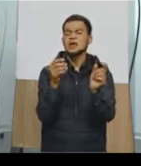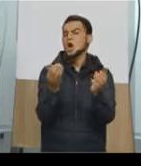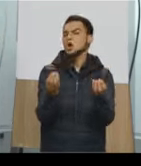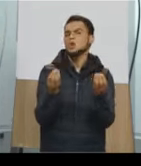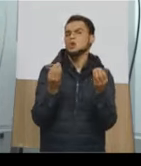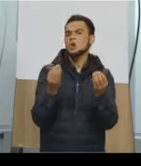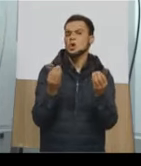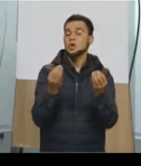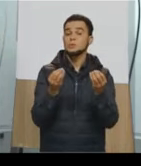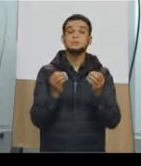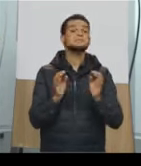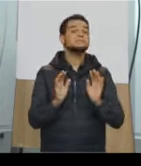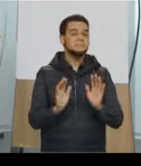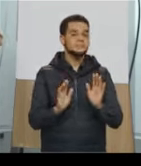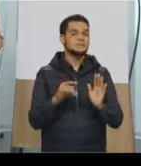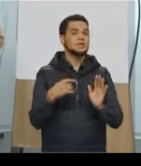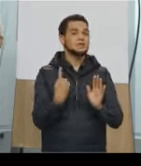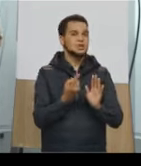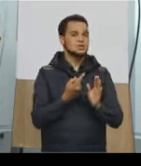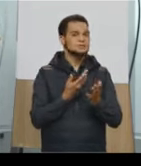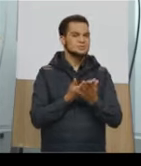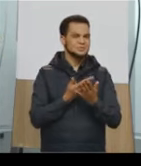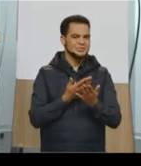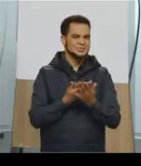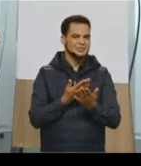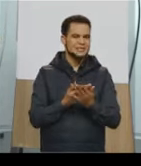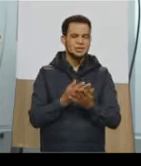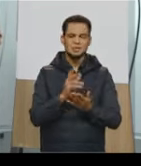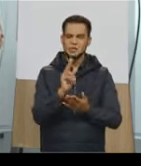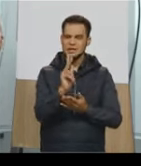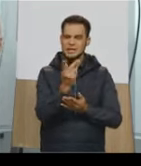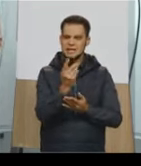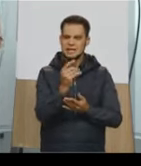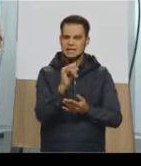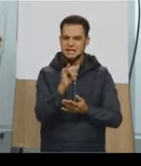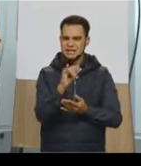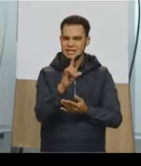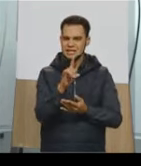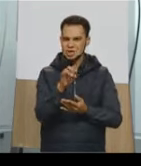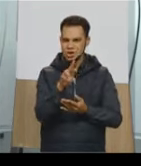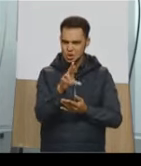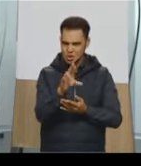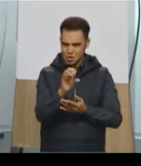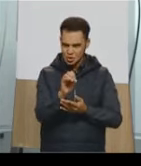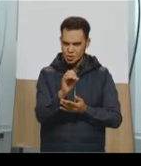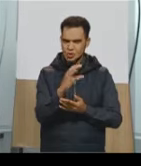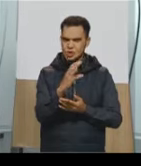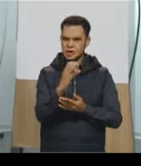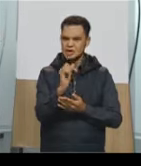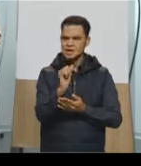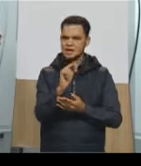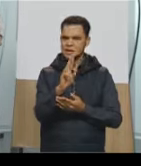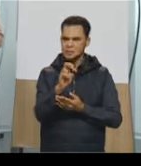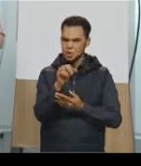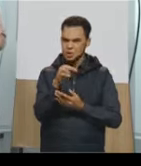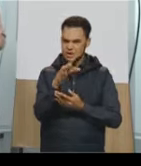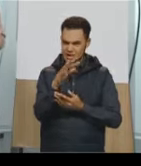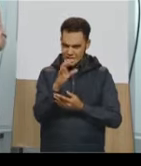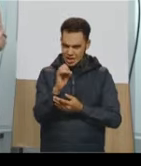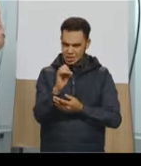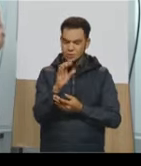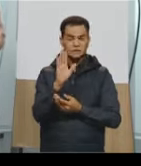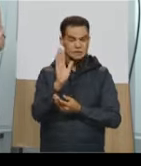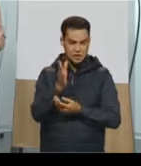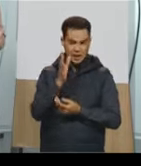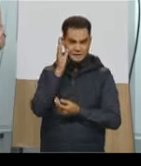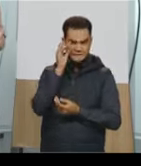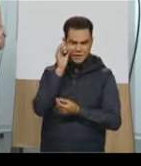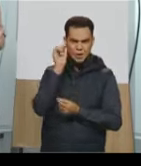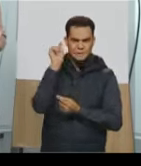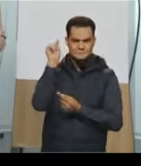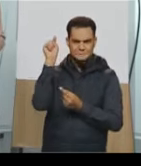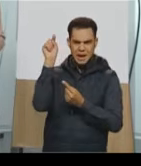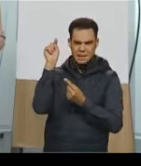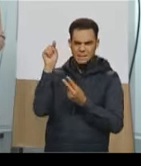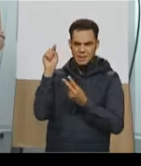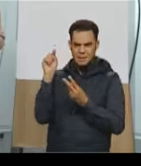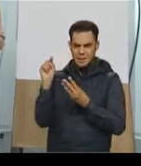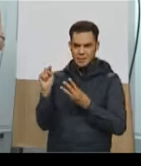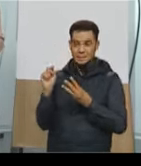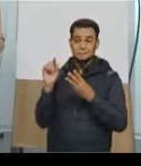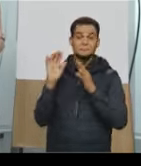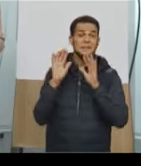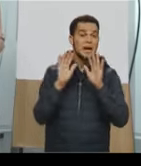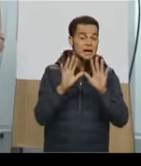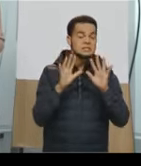de hidrocarboneto, apesar da subclassificação alcano, alceno e alcino, todos eles são